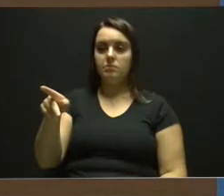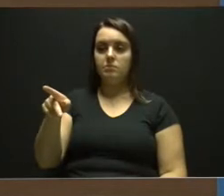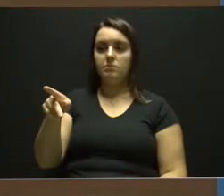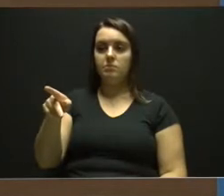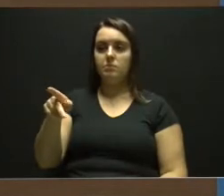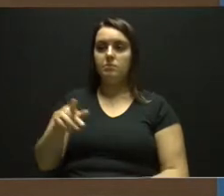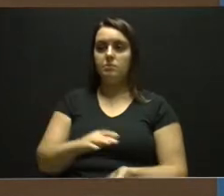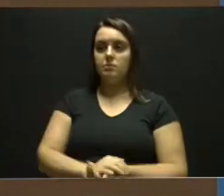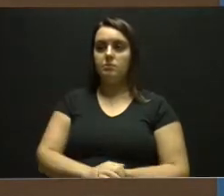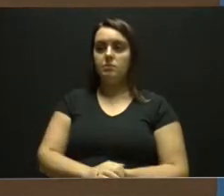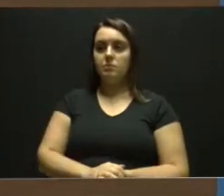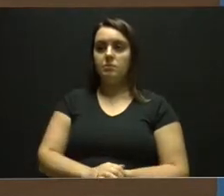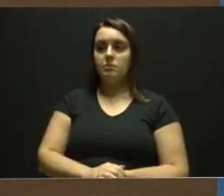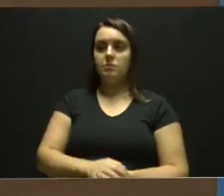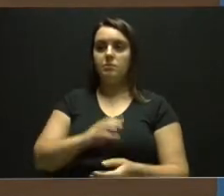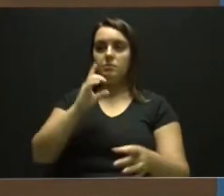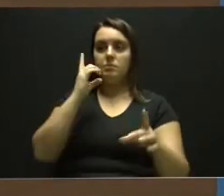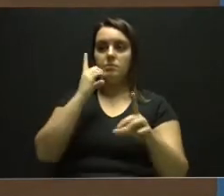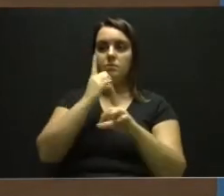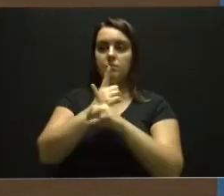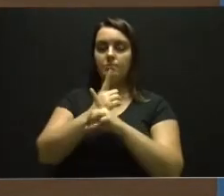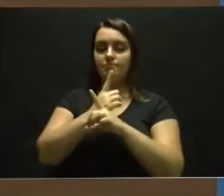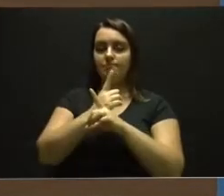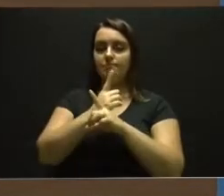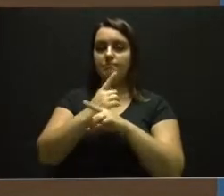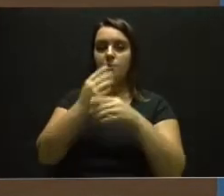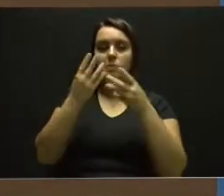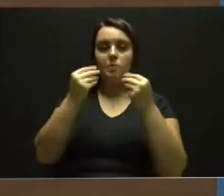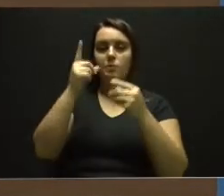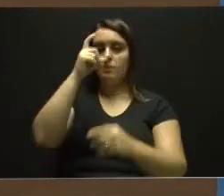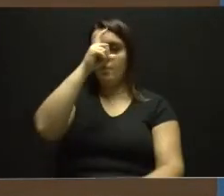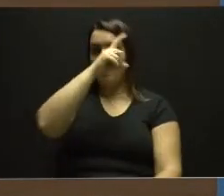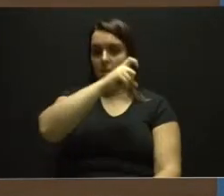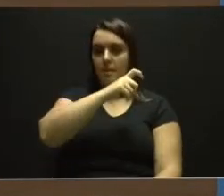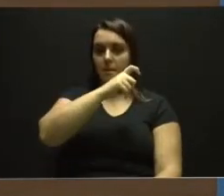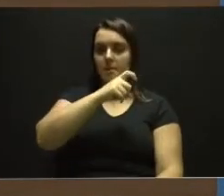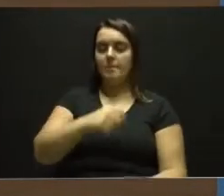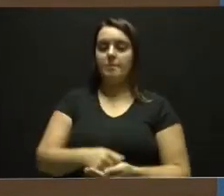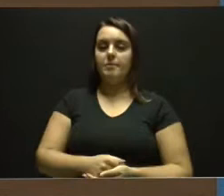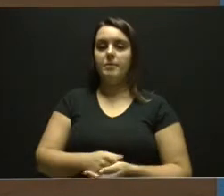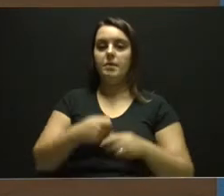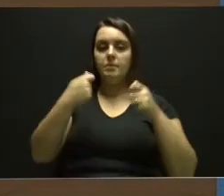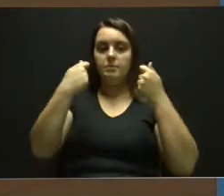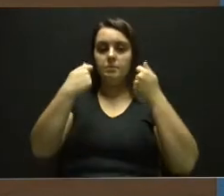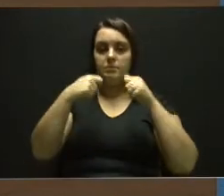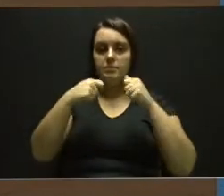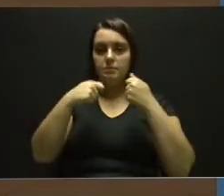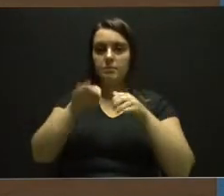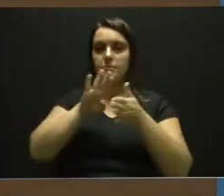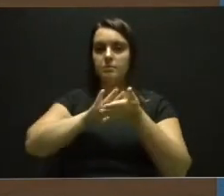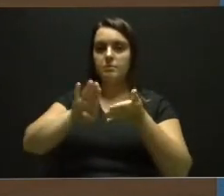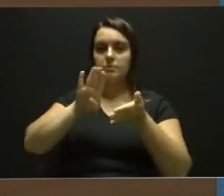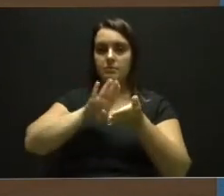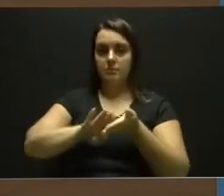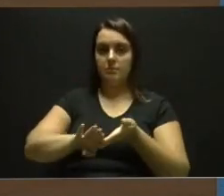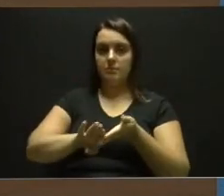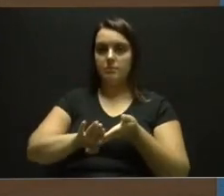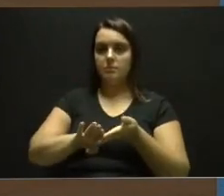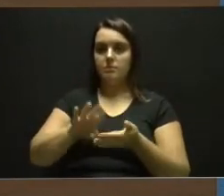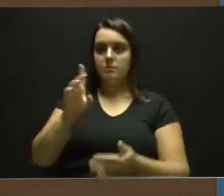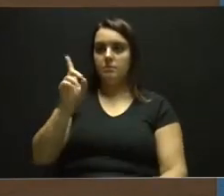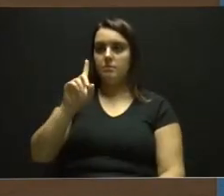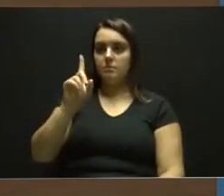estão encontrando muita barreira nisso aí e nós tem que virar essa página e é não é